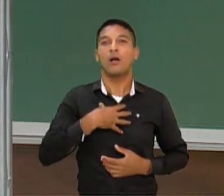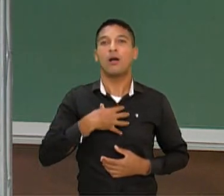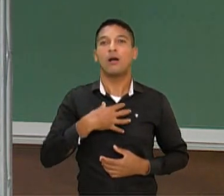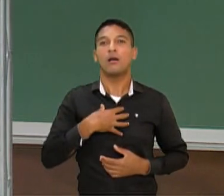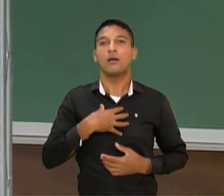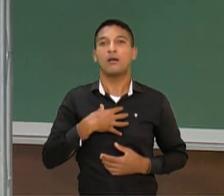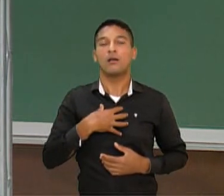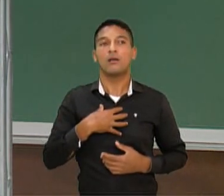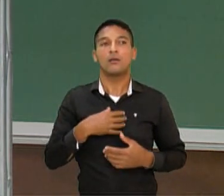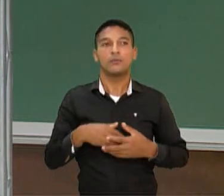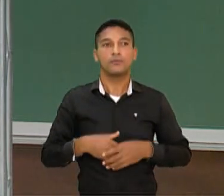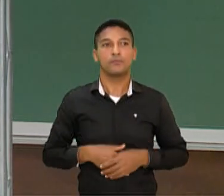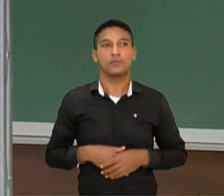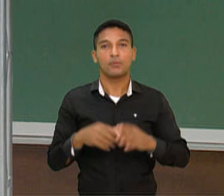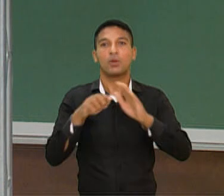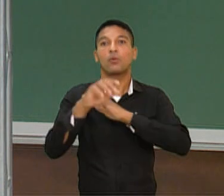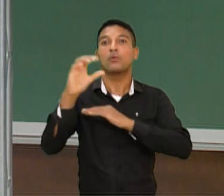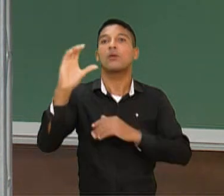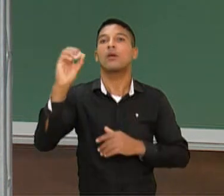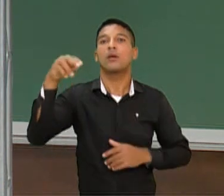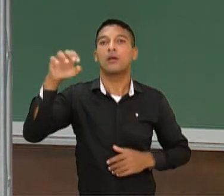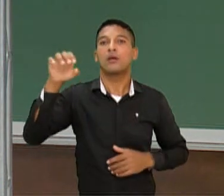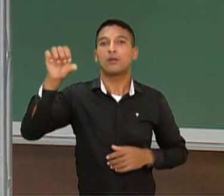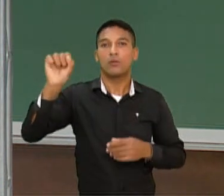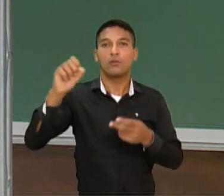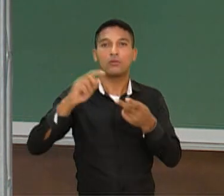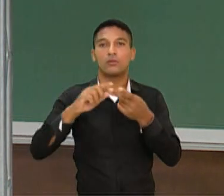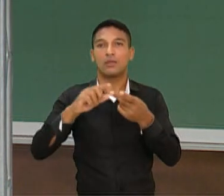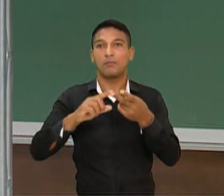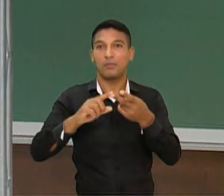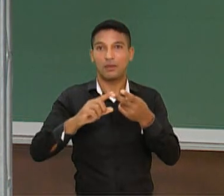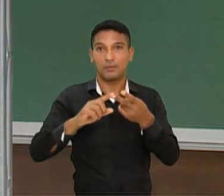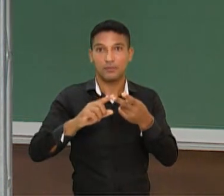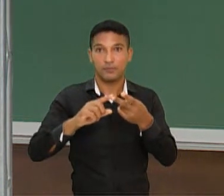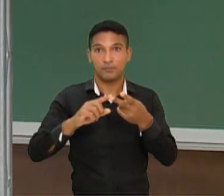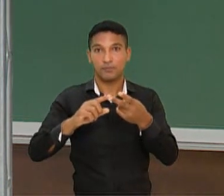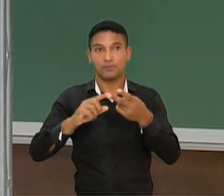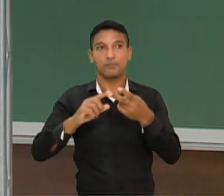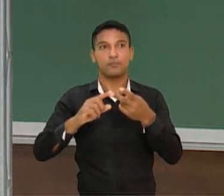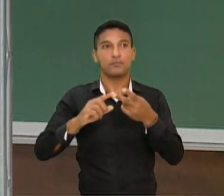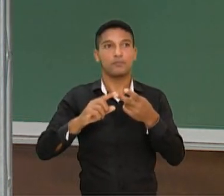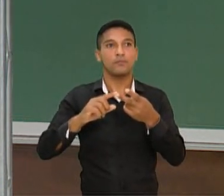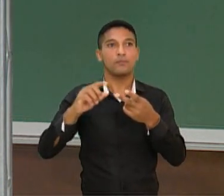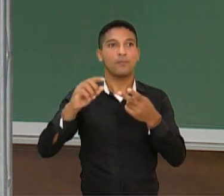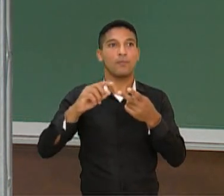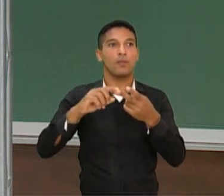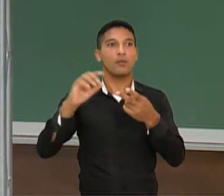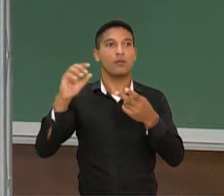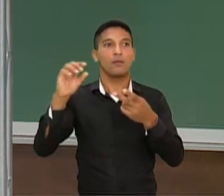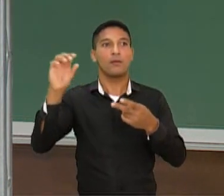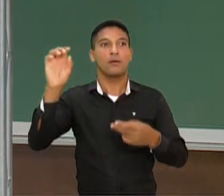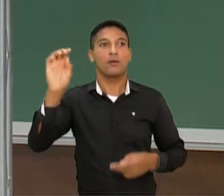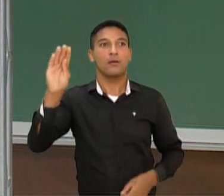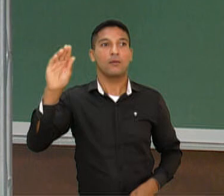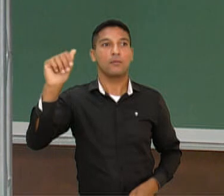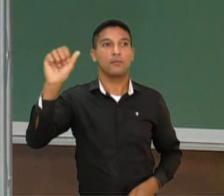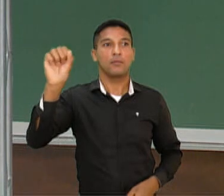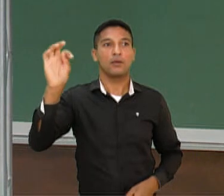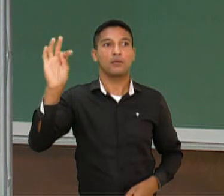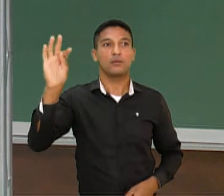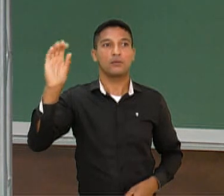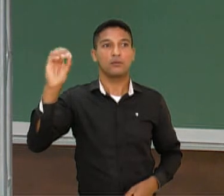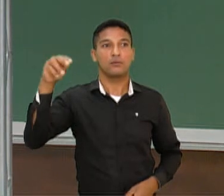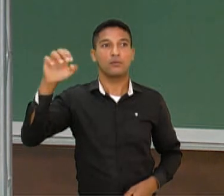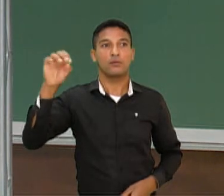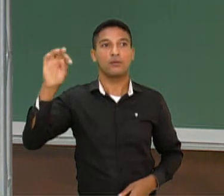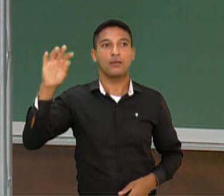como cóclea e células ciliadas, são estruturas ligadas a esse sistema sensorial. Indica a opção que, respectivamente, relaciona